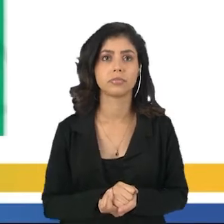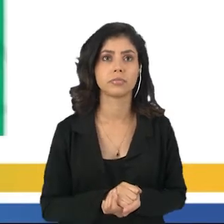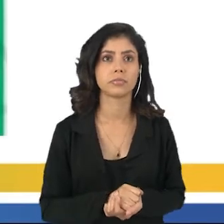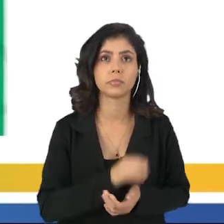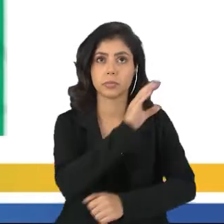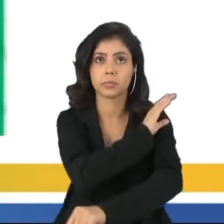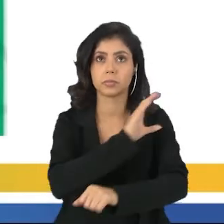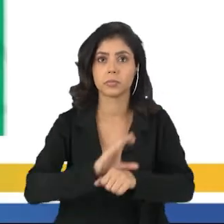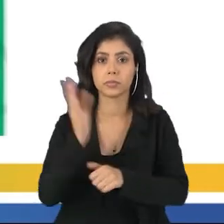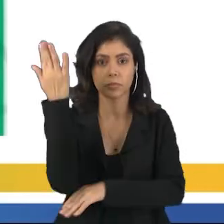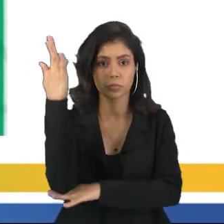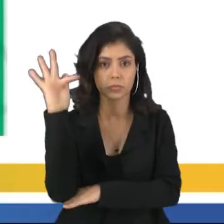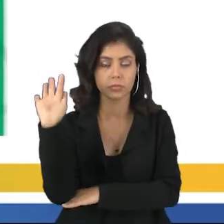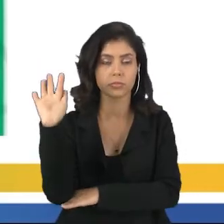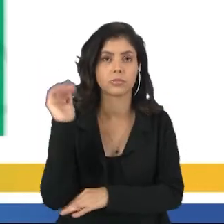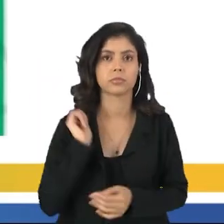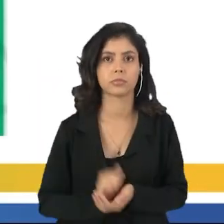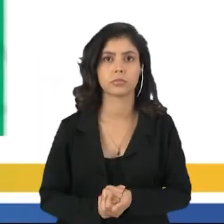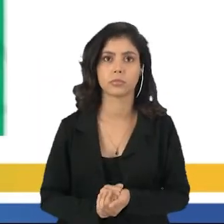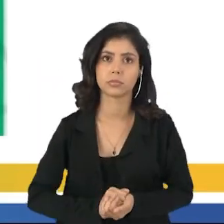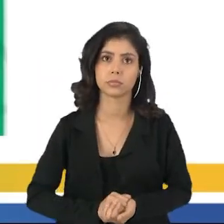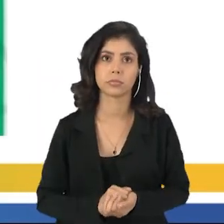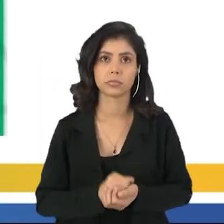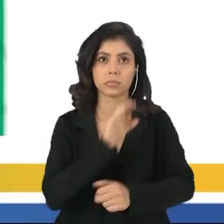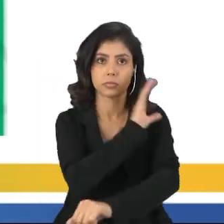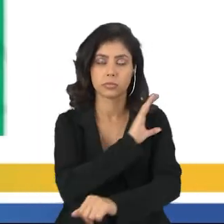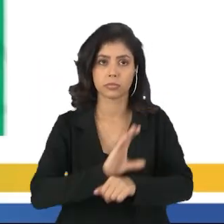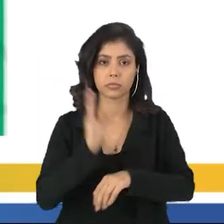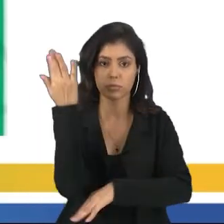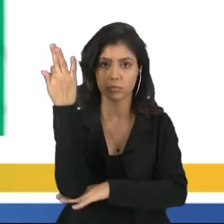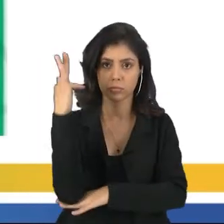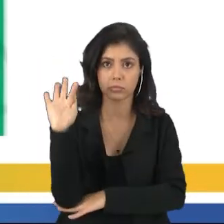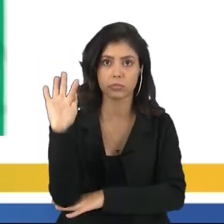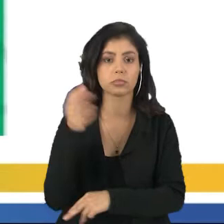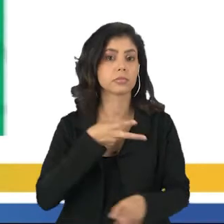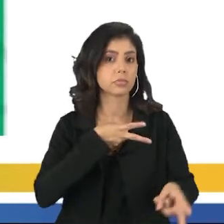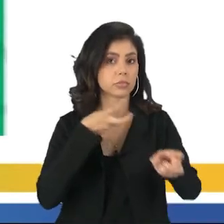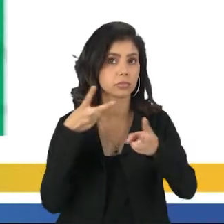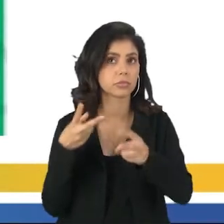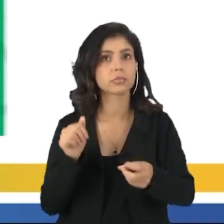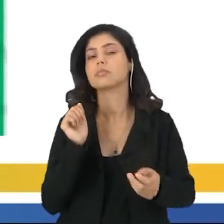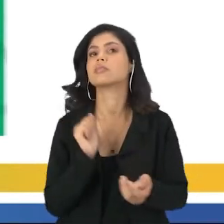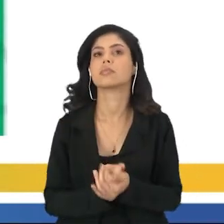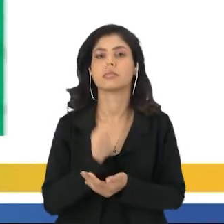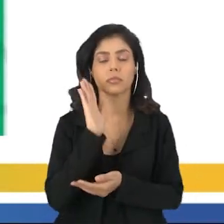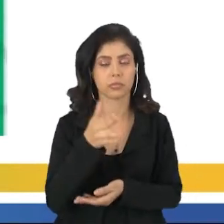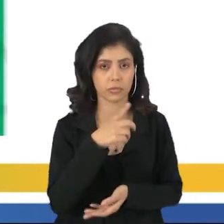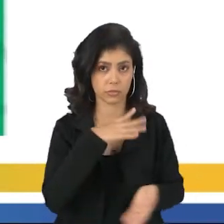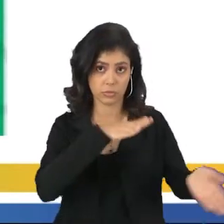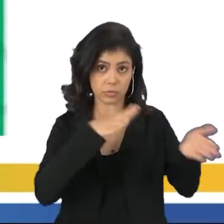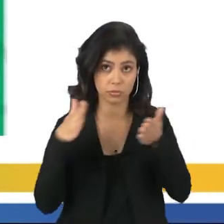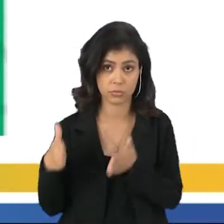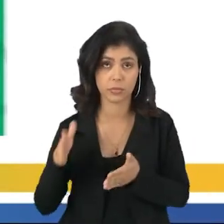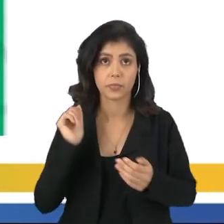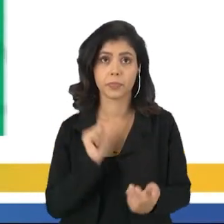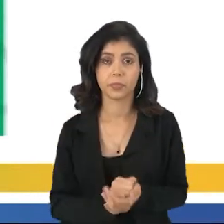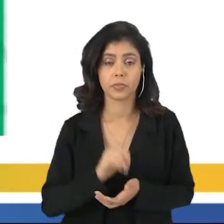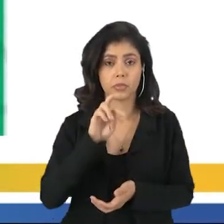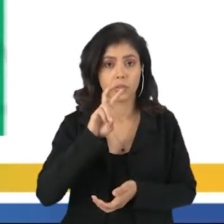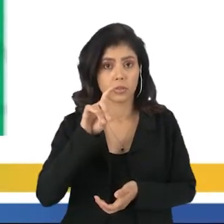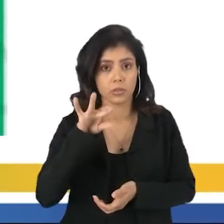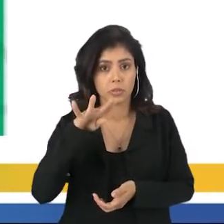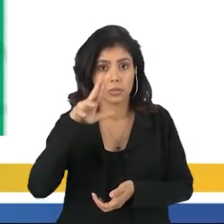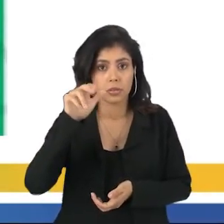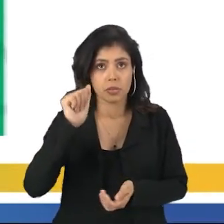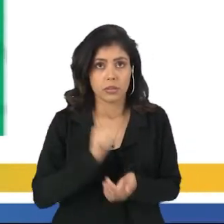a cultura francesa. Então, a cultura francesa, nós percebemos aí que já tem uma participação aqui no Oriente